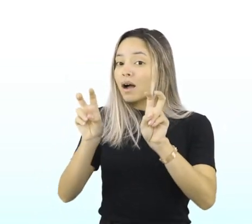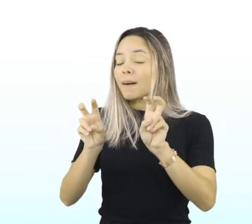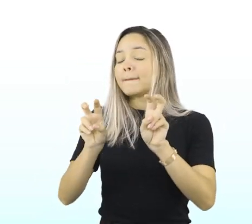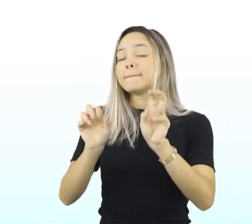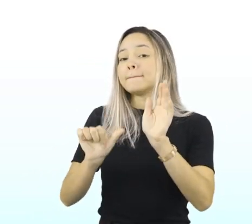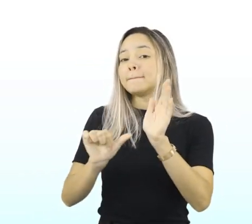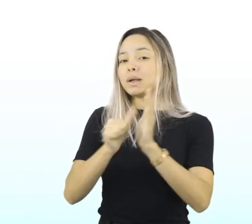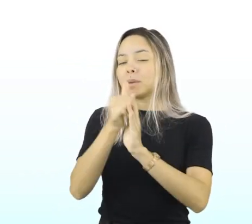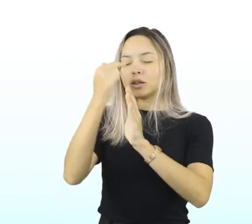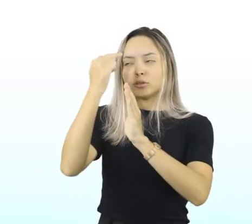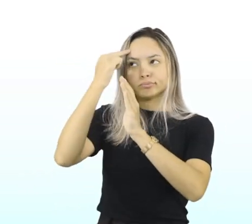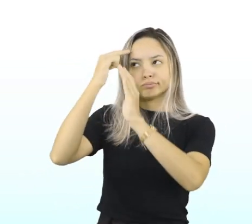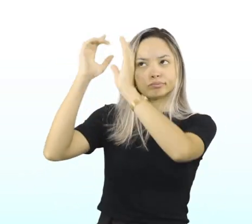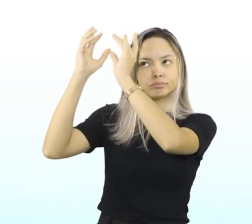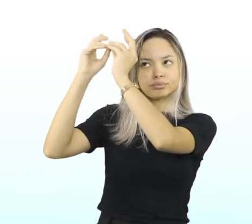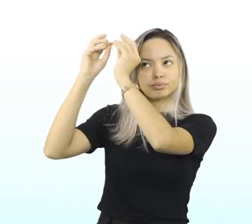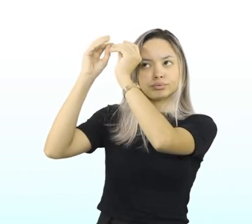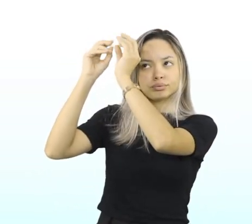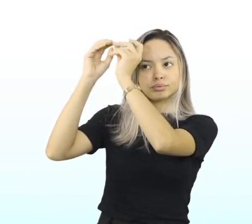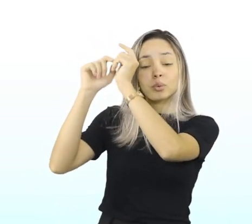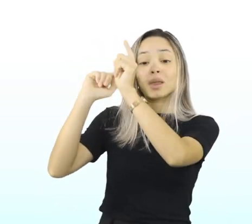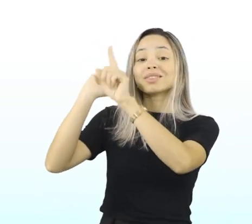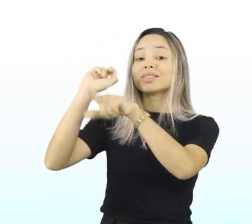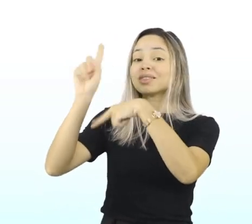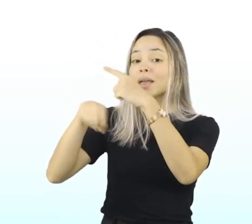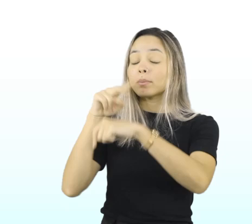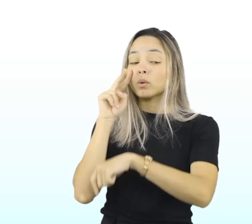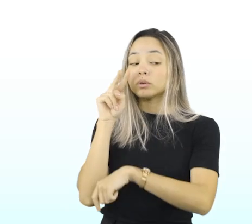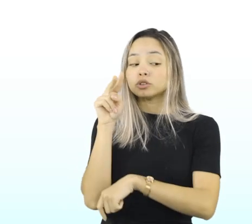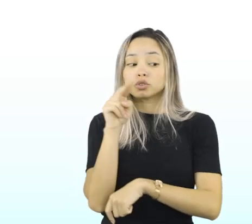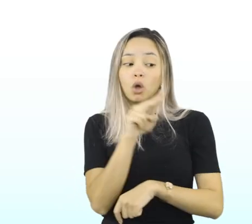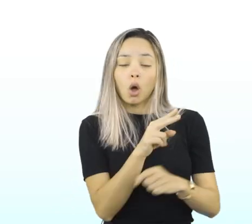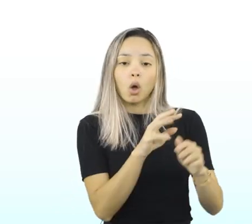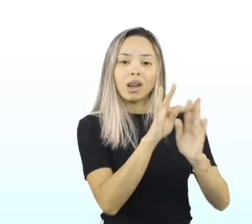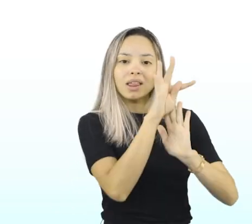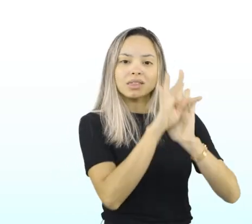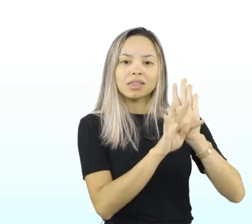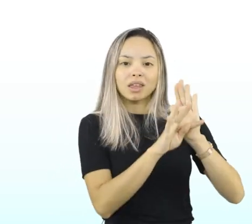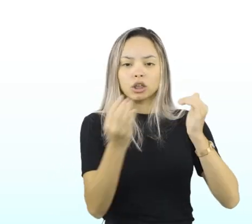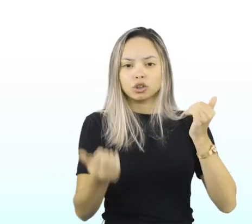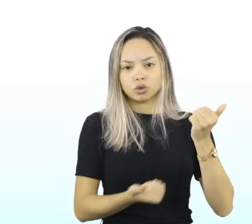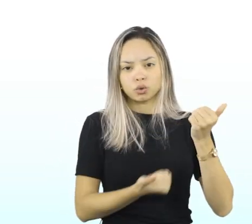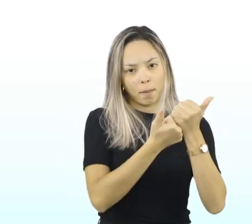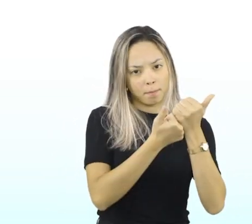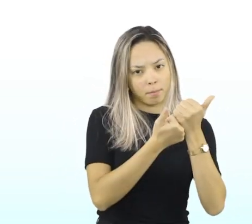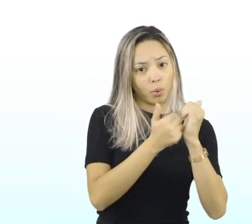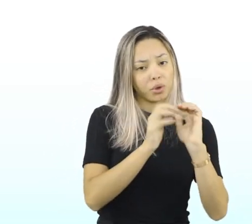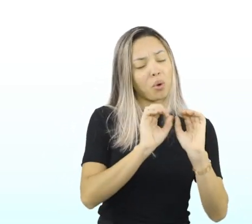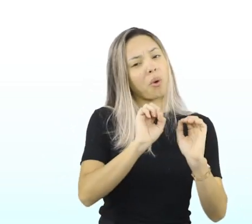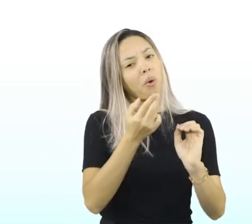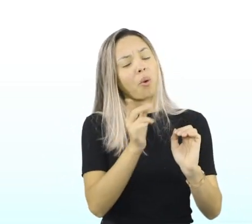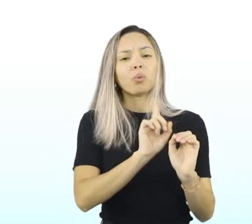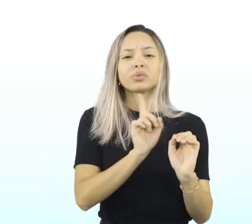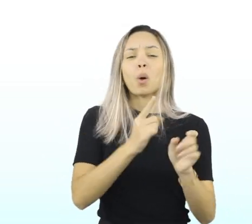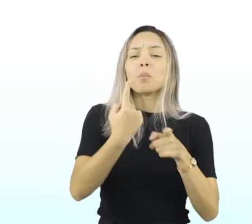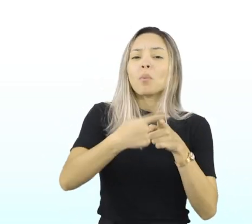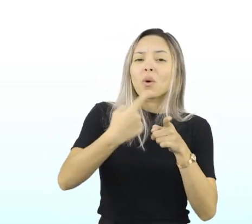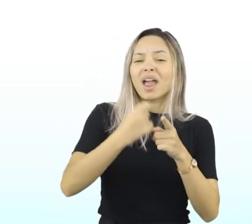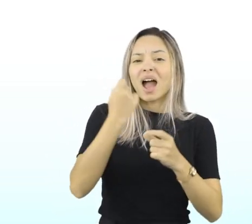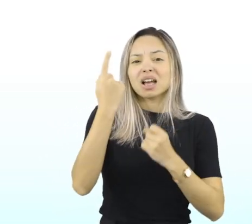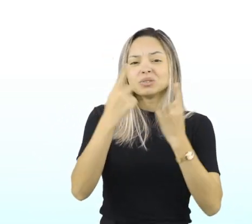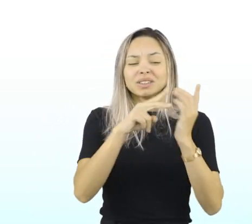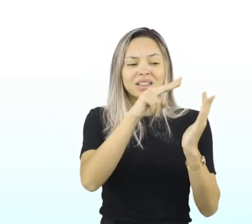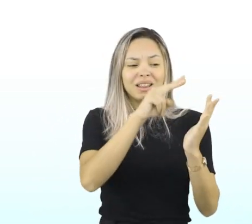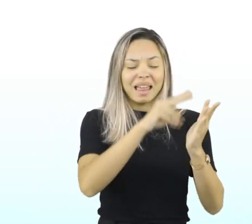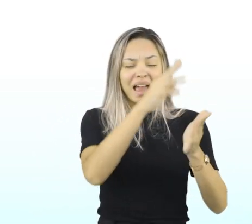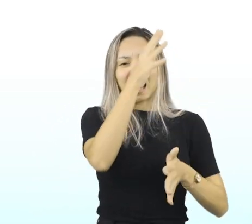leitura primeiro do tema e depois você vai e faz ali, ratifica lá, né? Aquilo que você está pensando ou não, porque